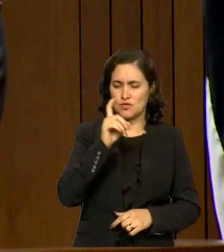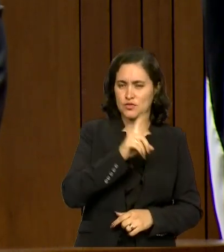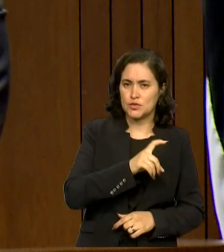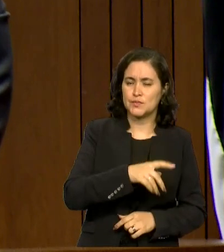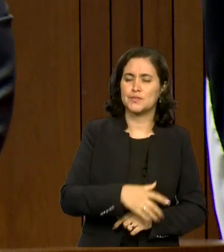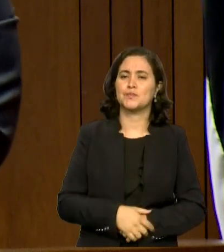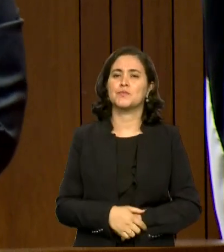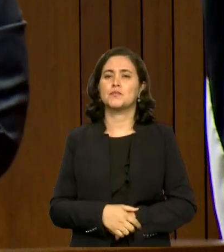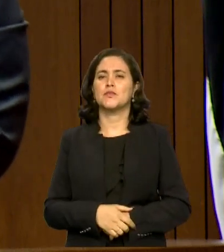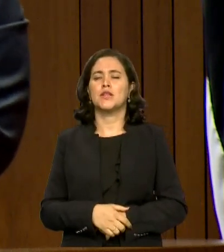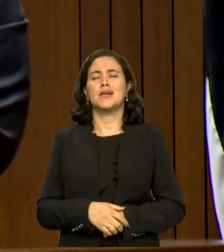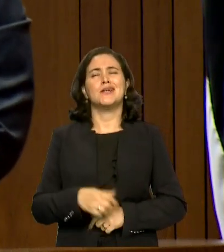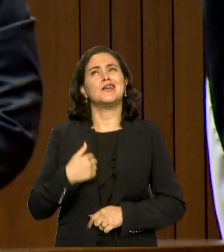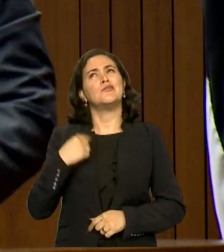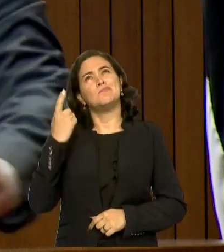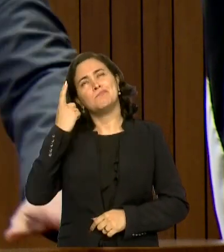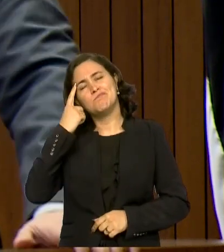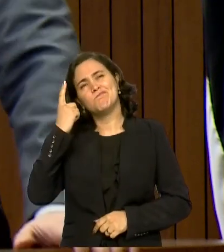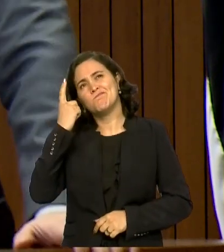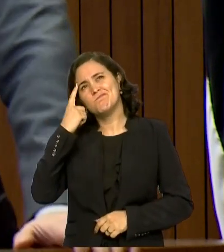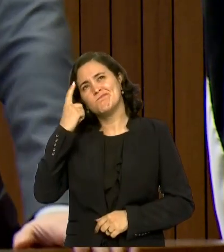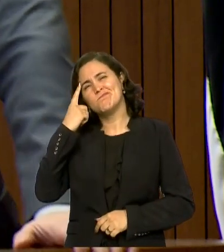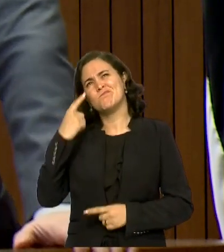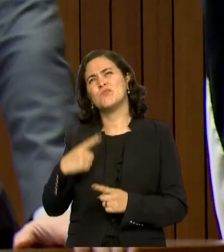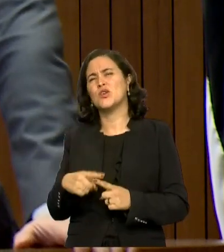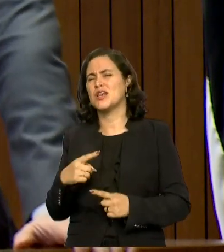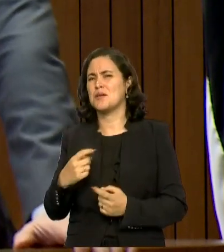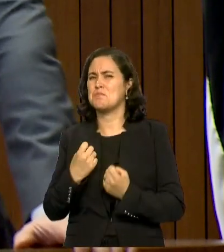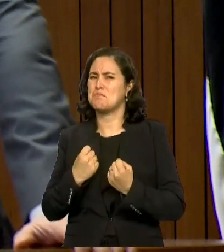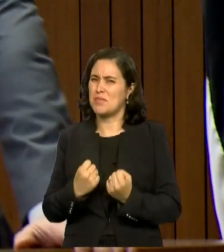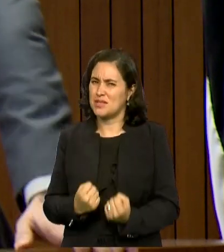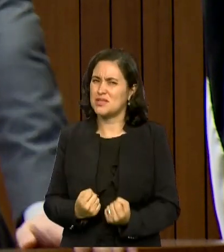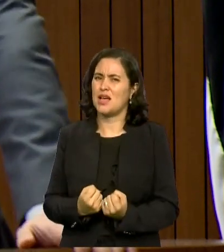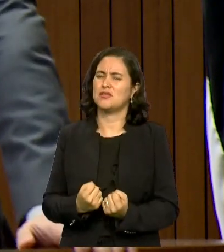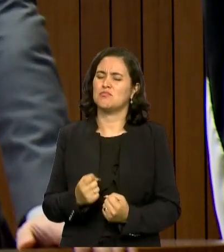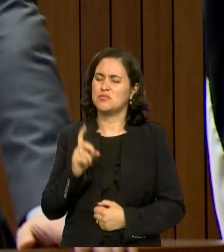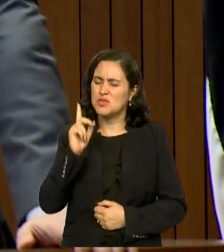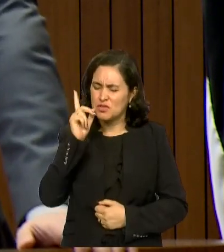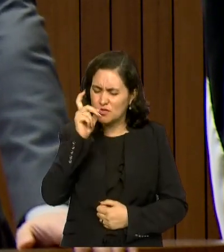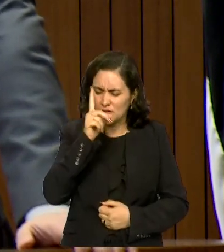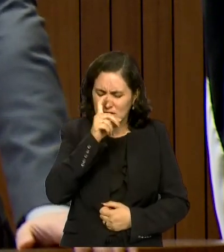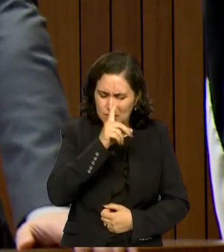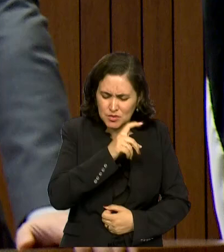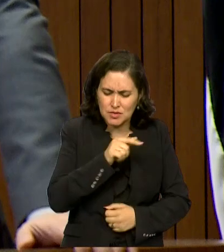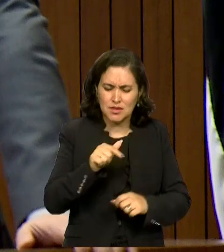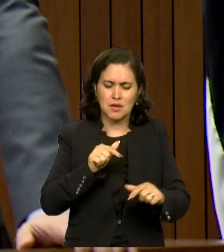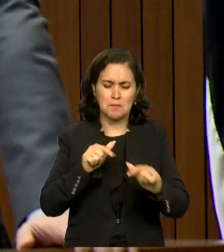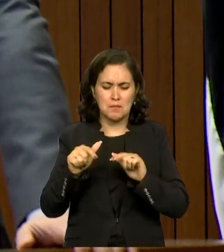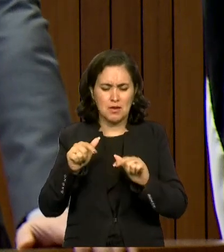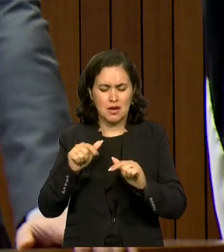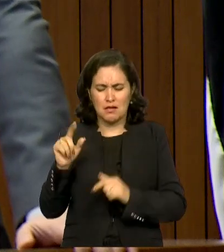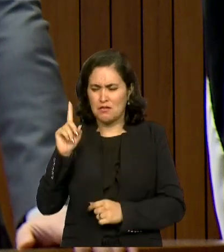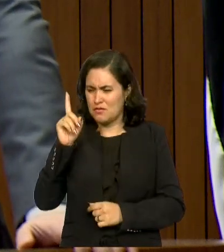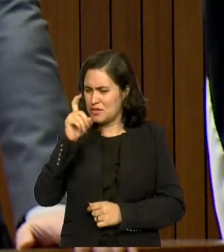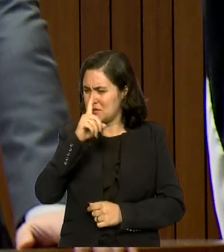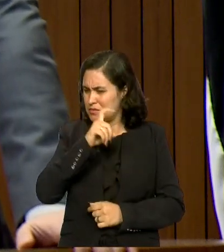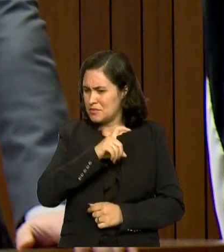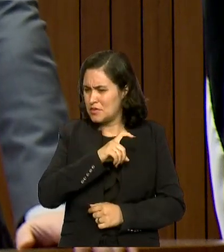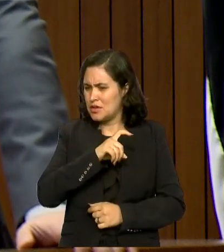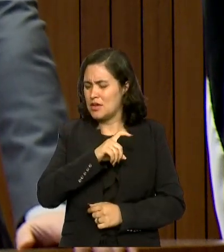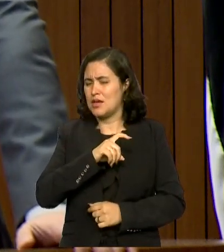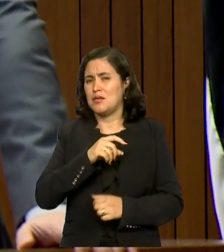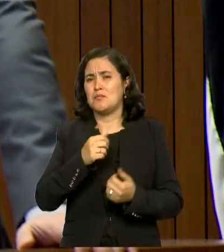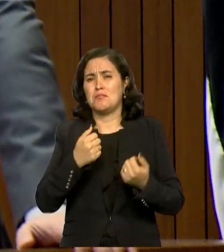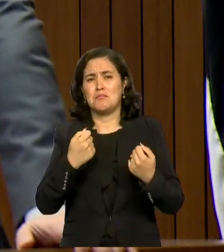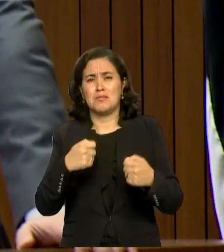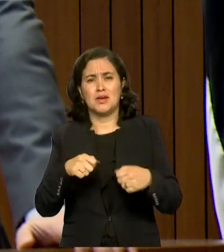pensei alguns dias porque era, de fato, uma decisão muito difícil a ser tomada na minha vida, deputado Florencio Neto. Porque eu teria que abdicar